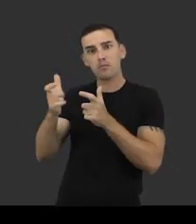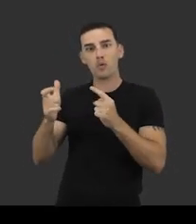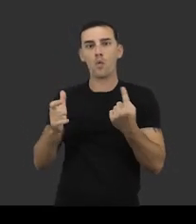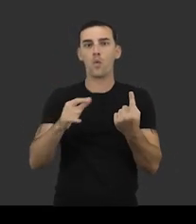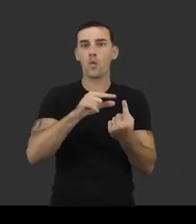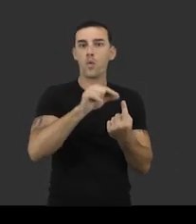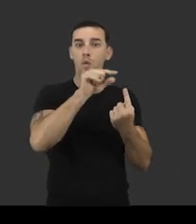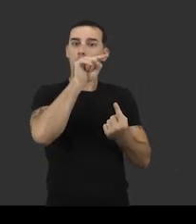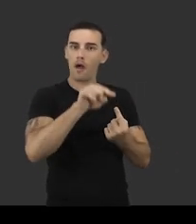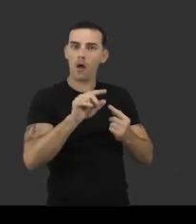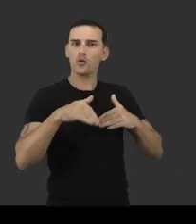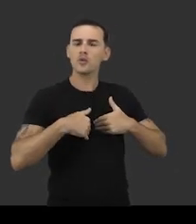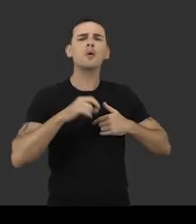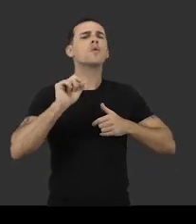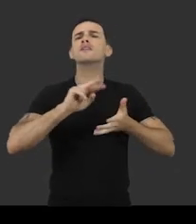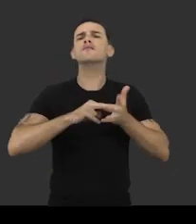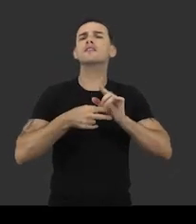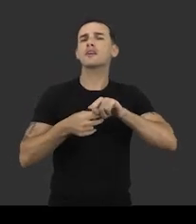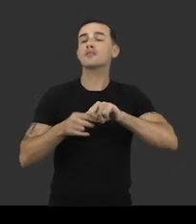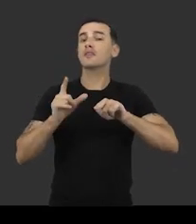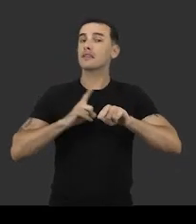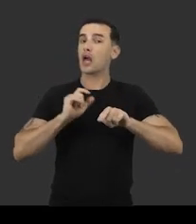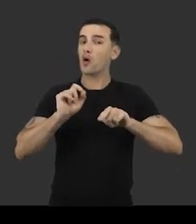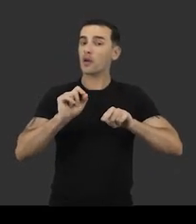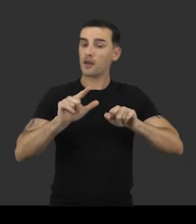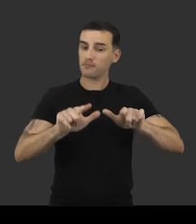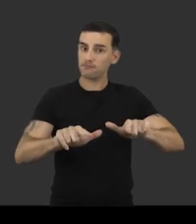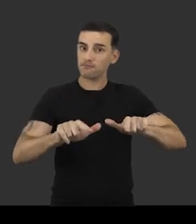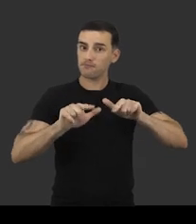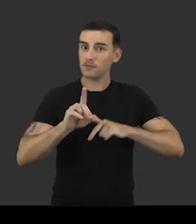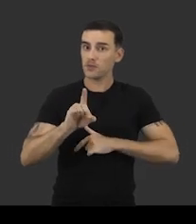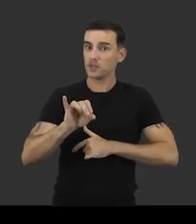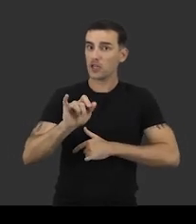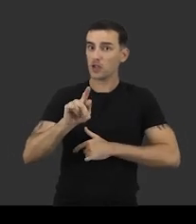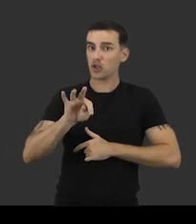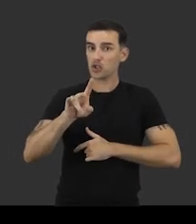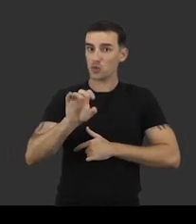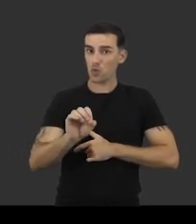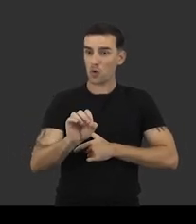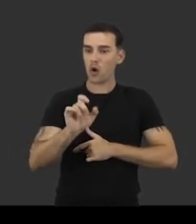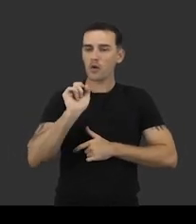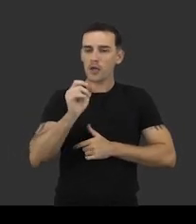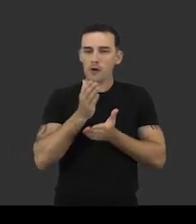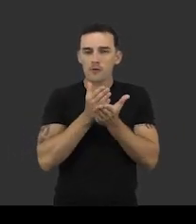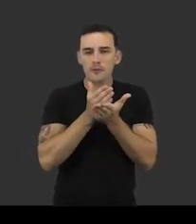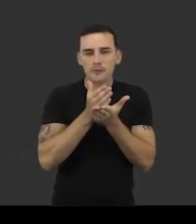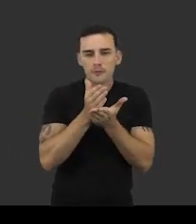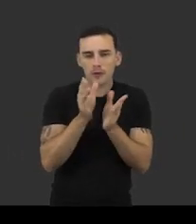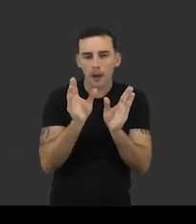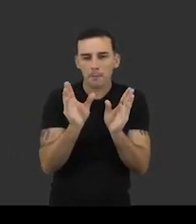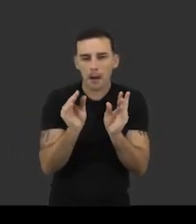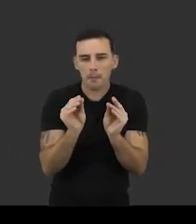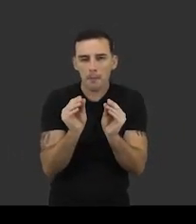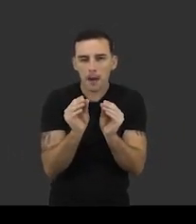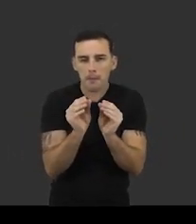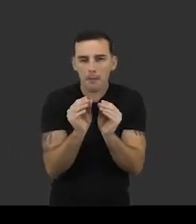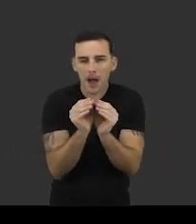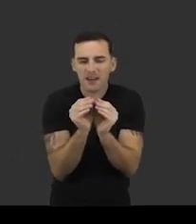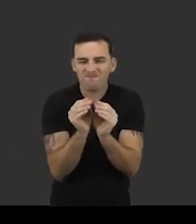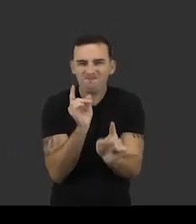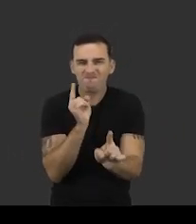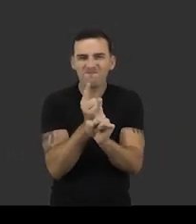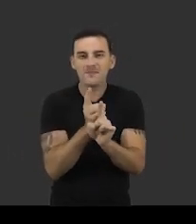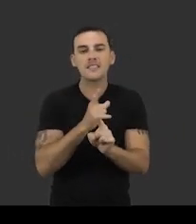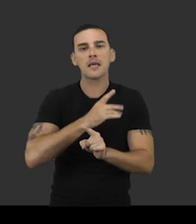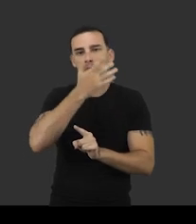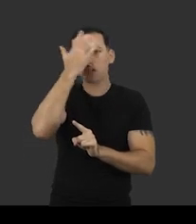isso? Eu acho que a gente tem um refinamento do diagnóstico bastante importante. né? Tanto que hoje a gente tem aí essas pessoas